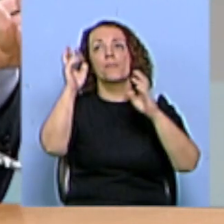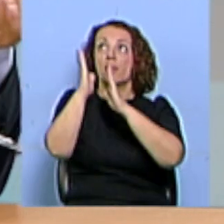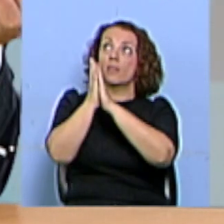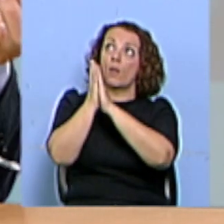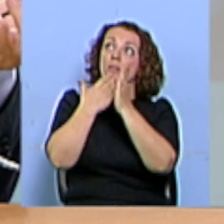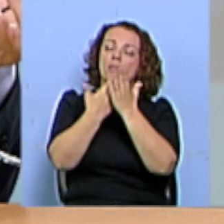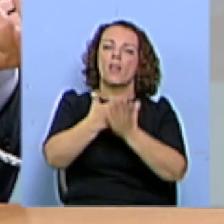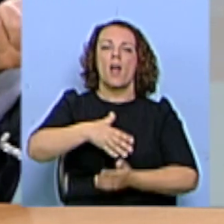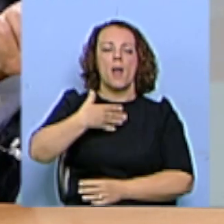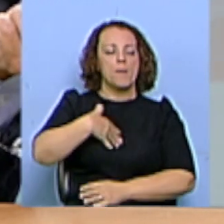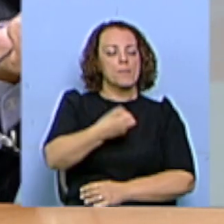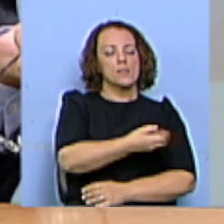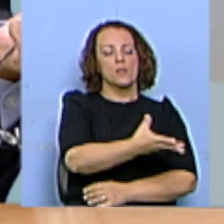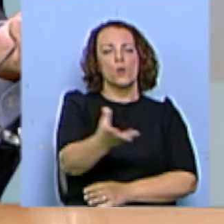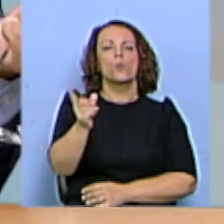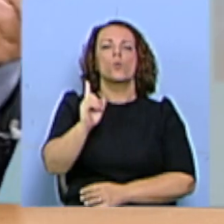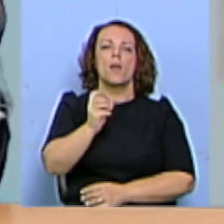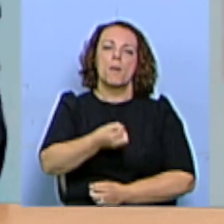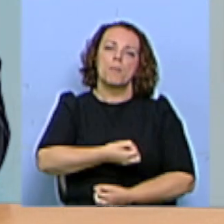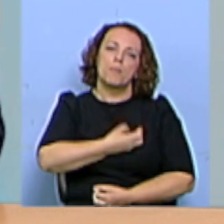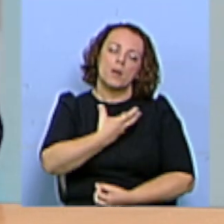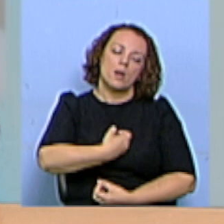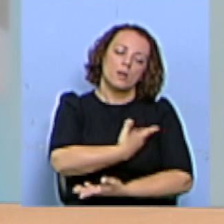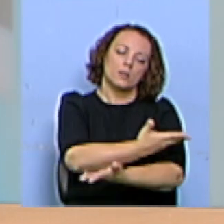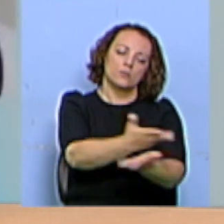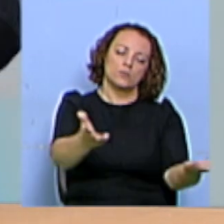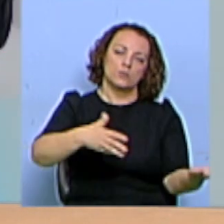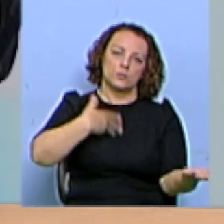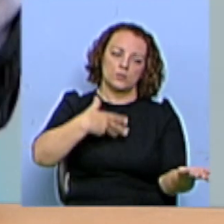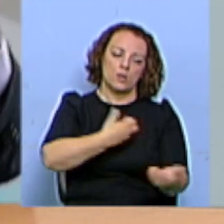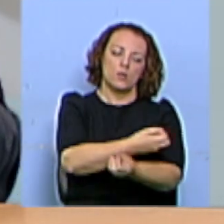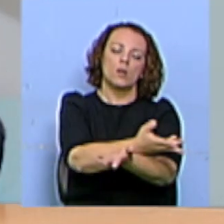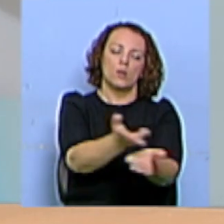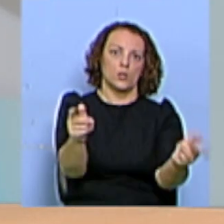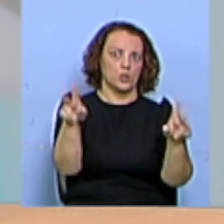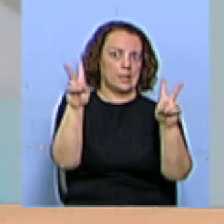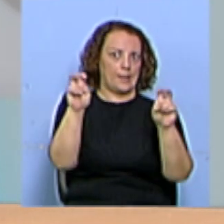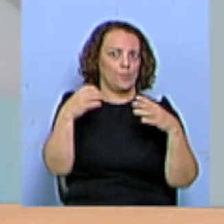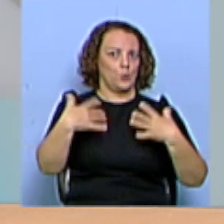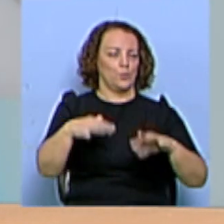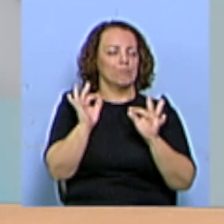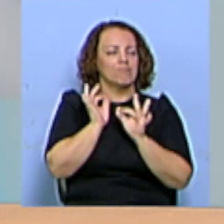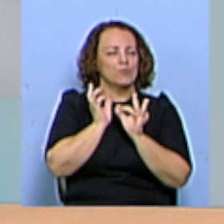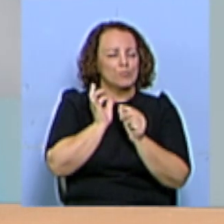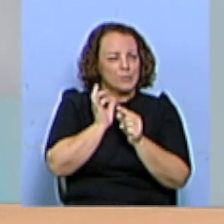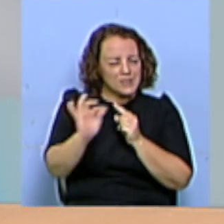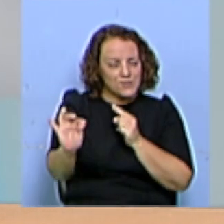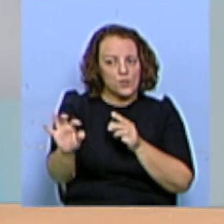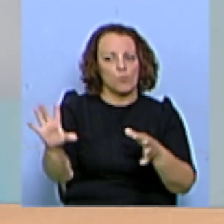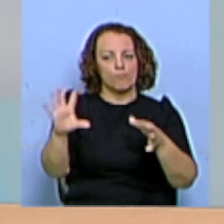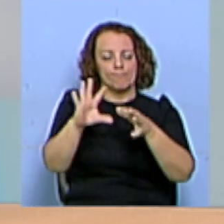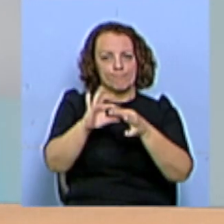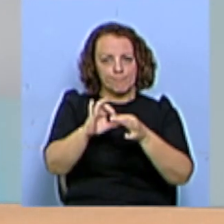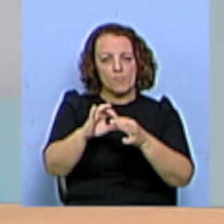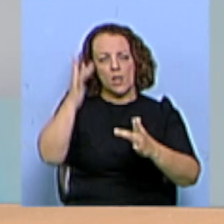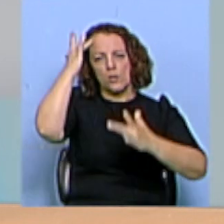a compaixão de Deus pela humanidade, que é um tema muito próprio, principalmente da teologia profética,